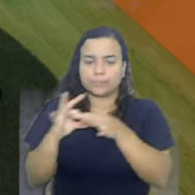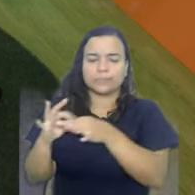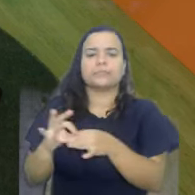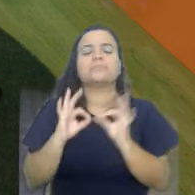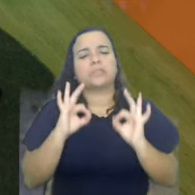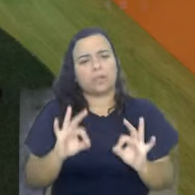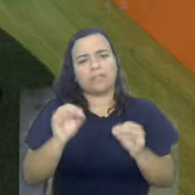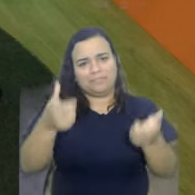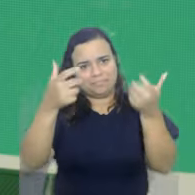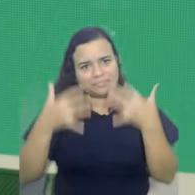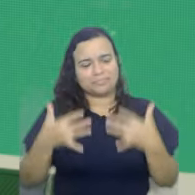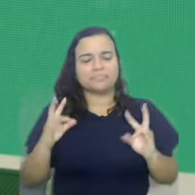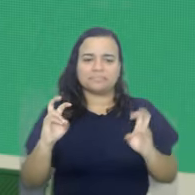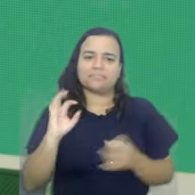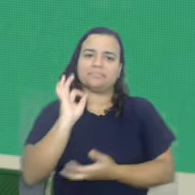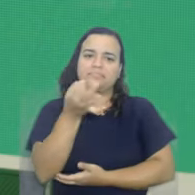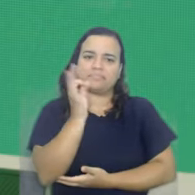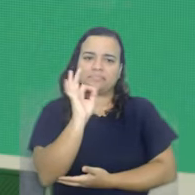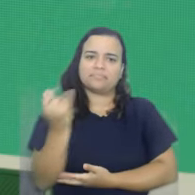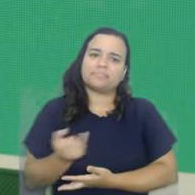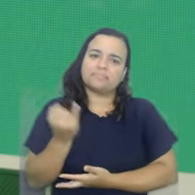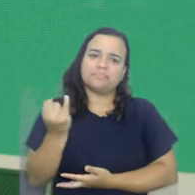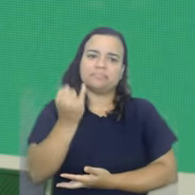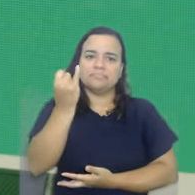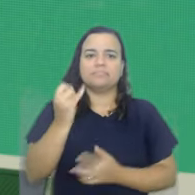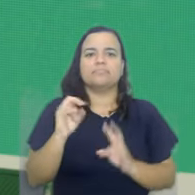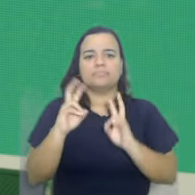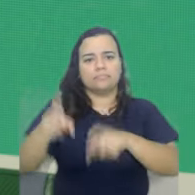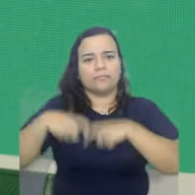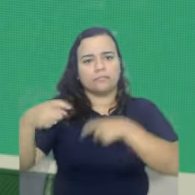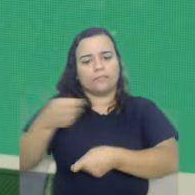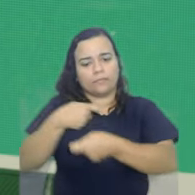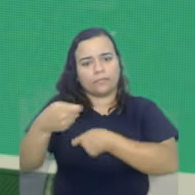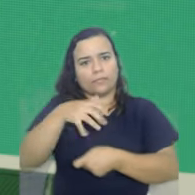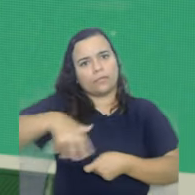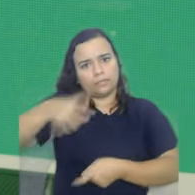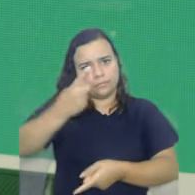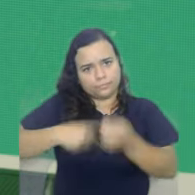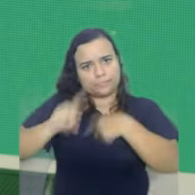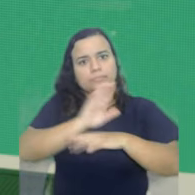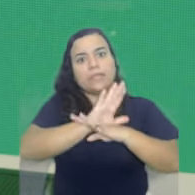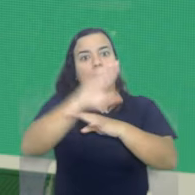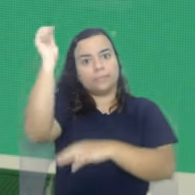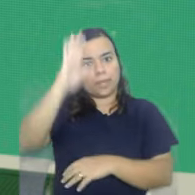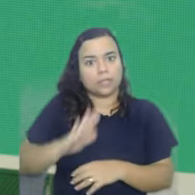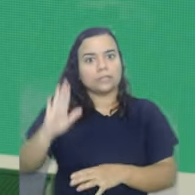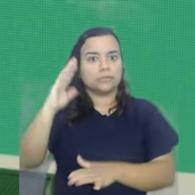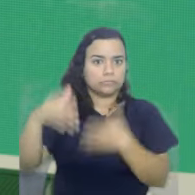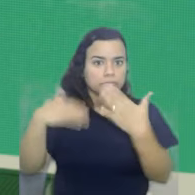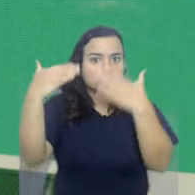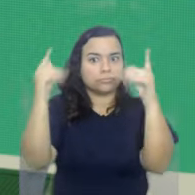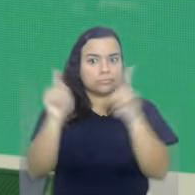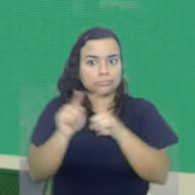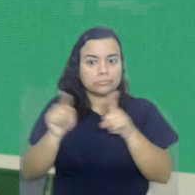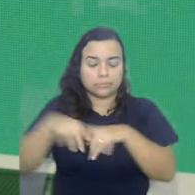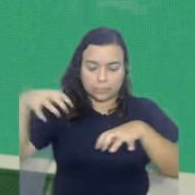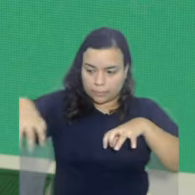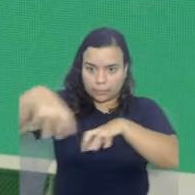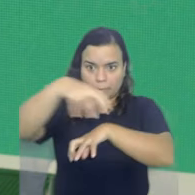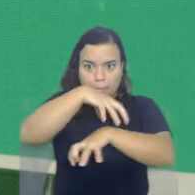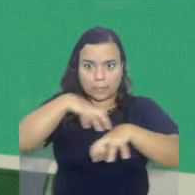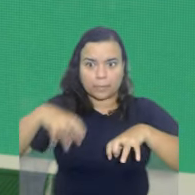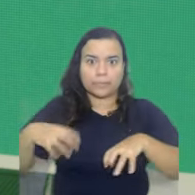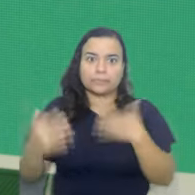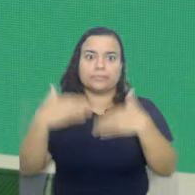muito essa essa essa importância da do agronegócio na economia mesmo e como desenvolvimento Regional e territorial aí